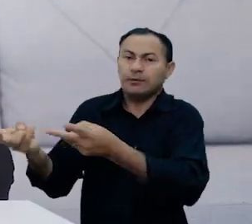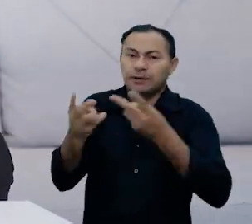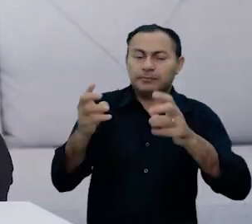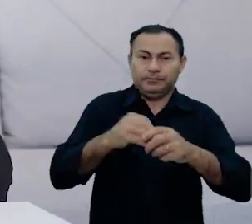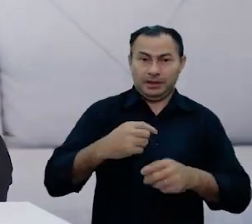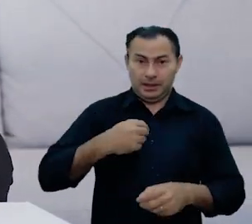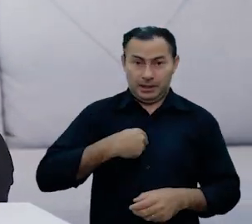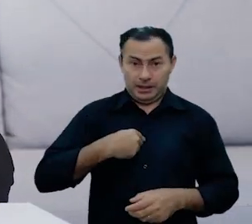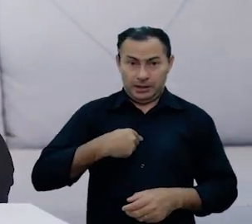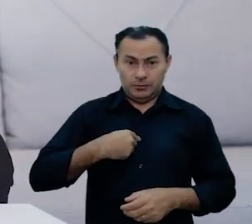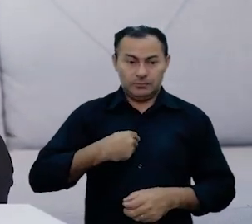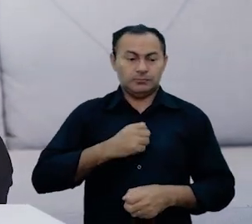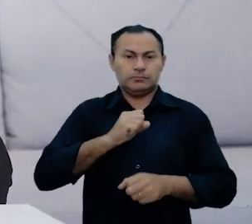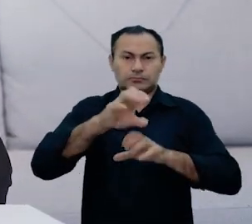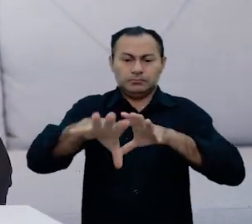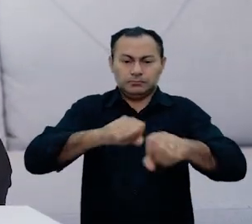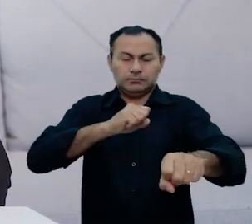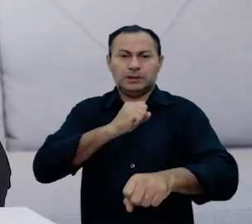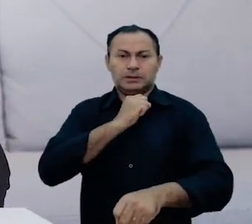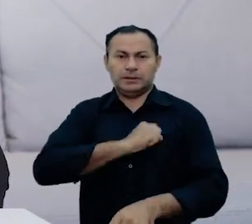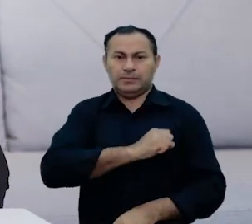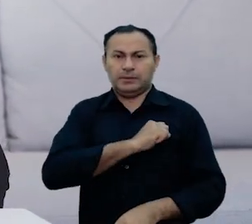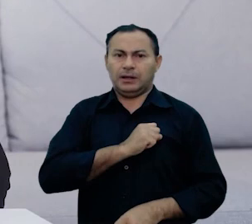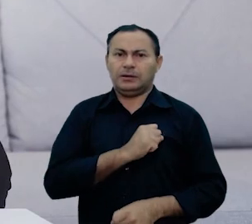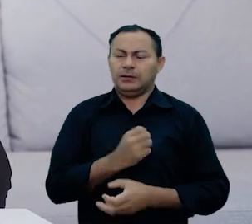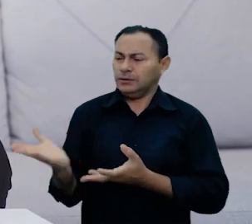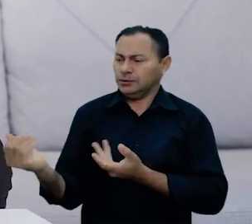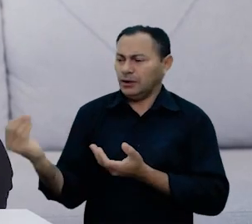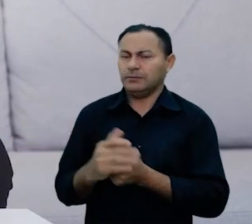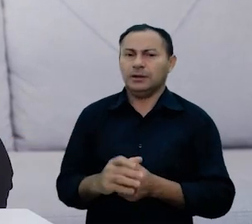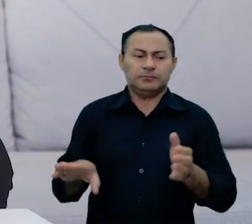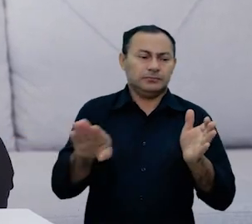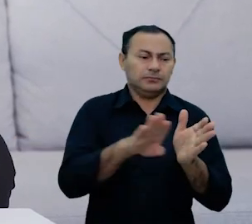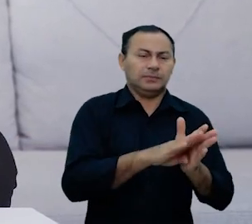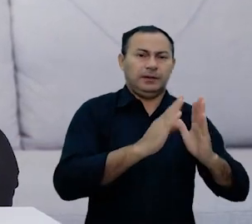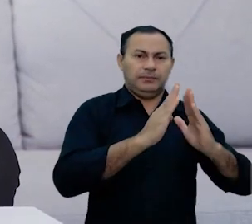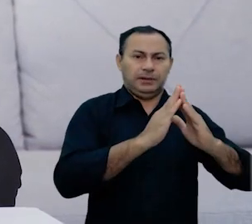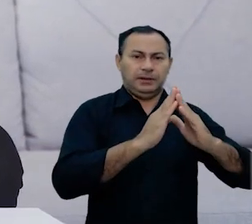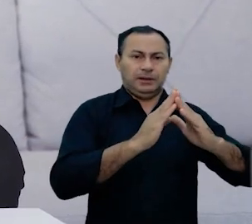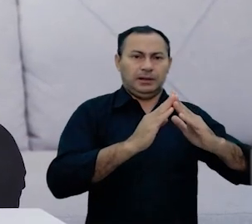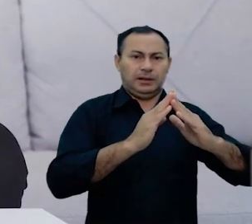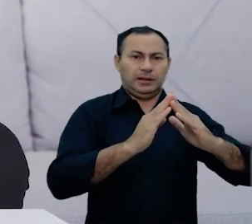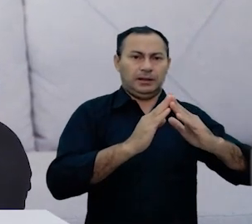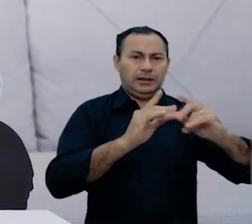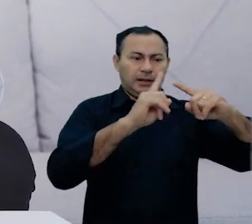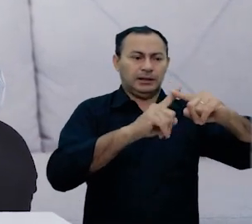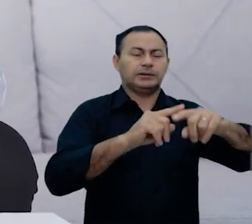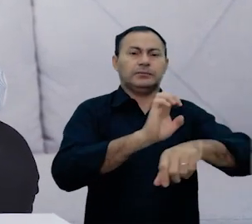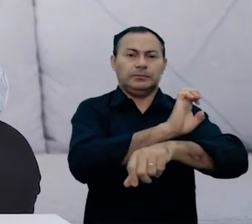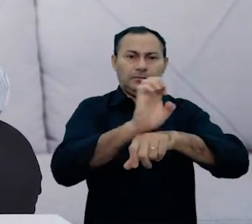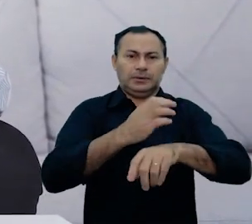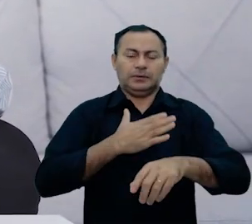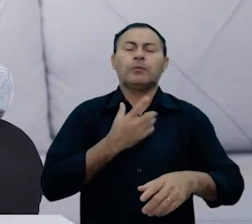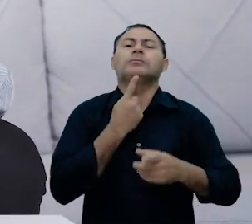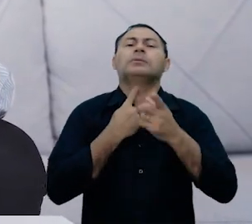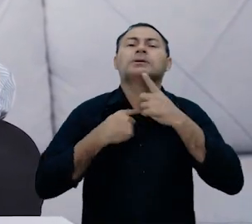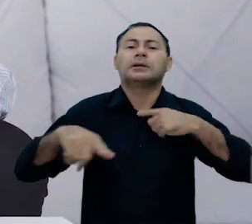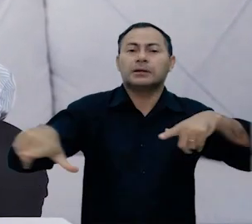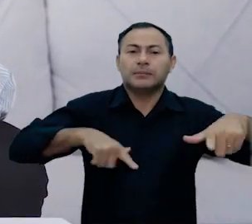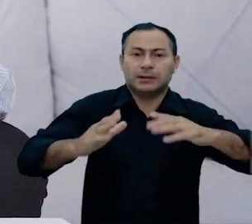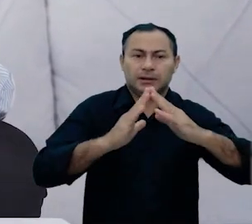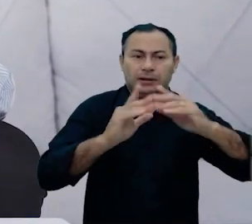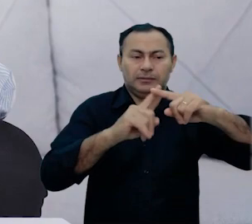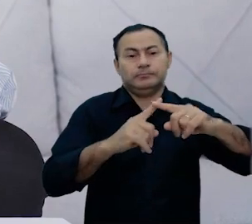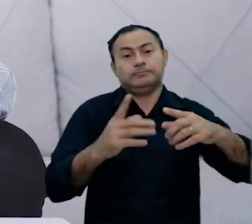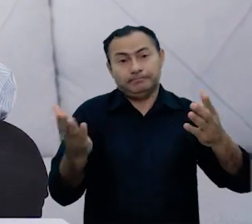no seminário, ainda muito jovem, cheguei de volta no meu estado, na minha igreja, claro, tinha vontade de começar a trabalhar na